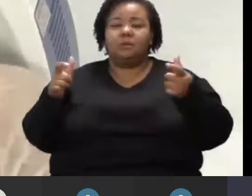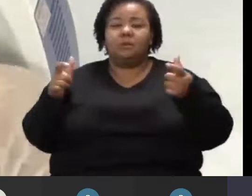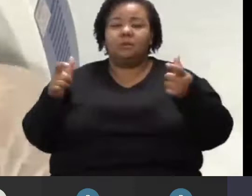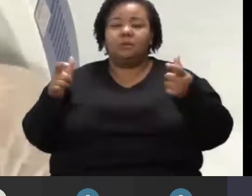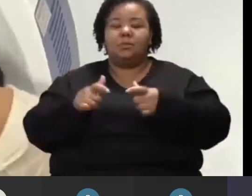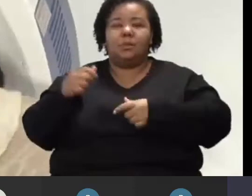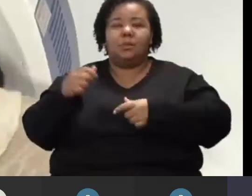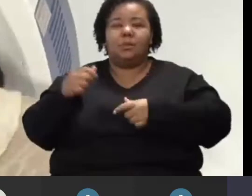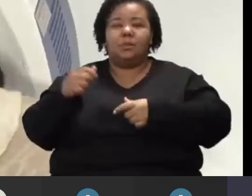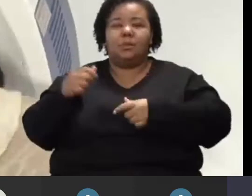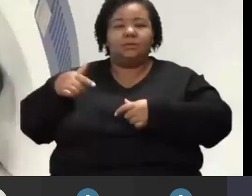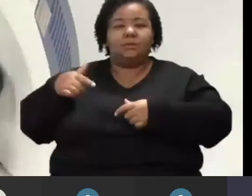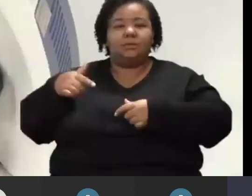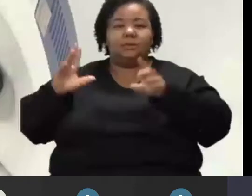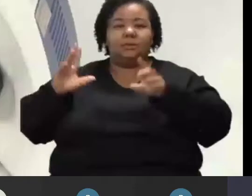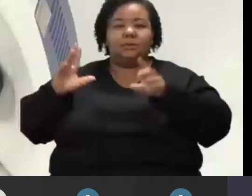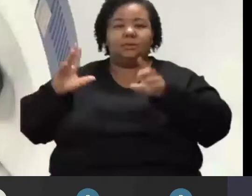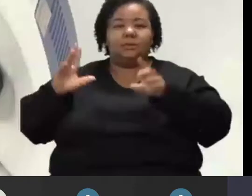o equipamento